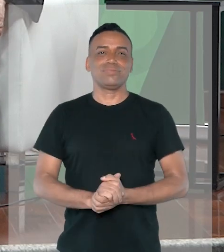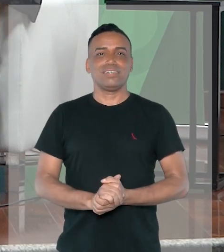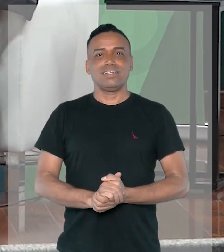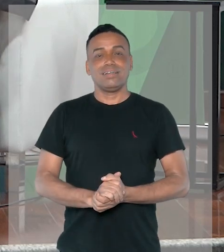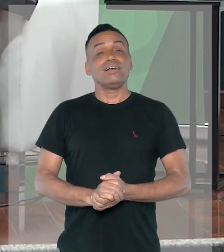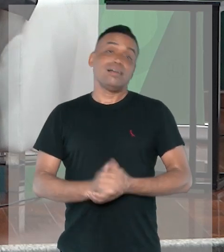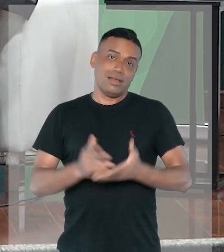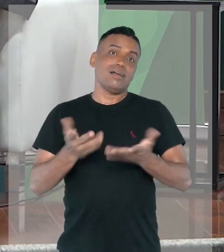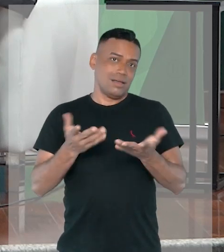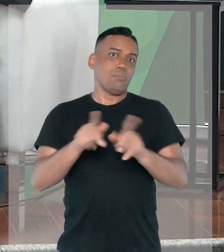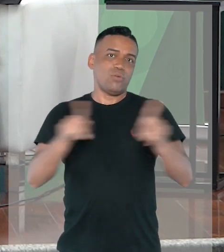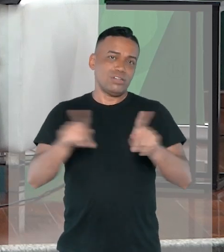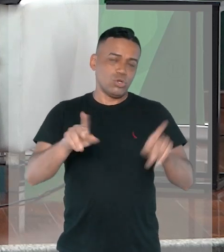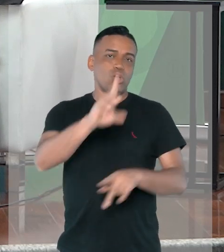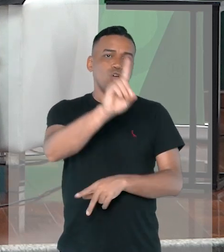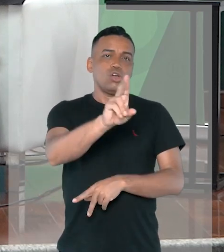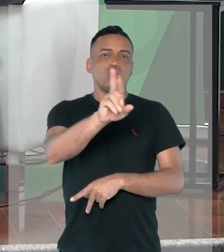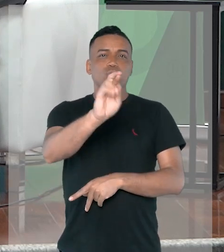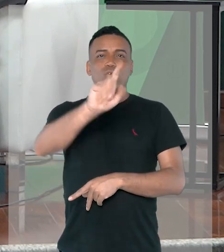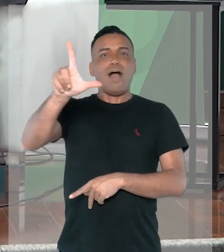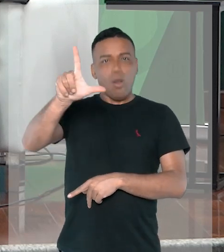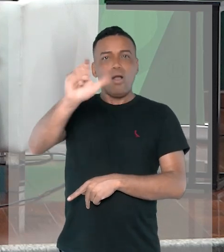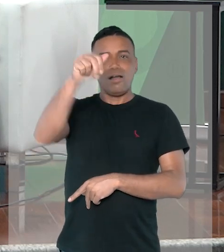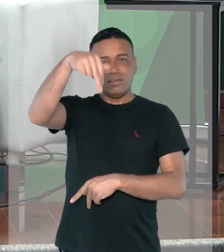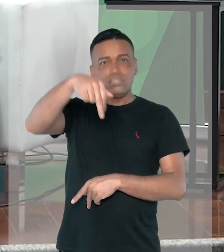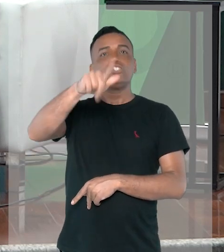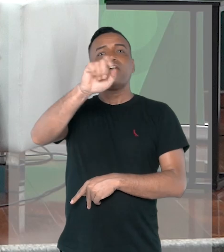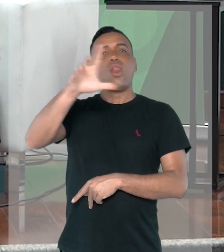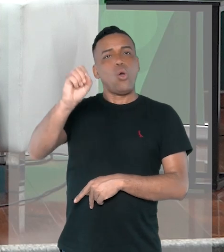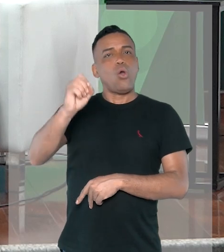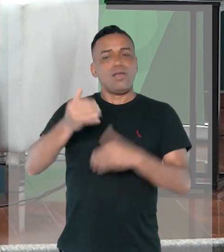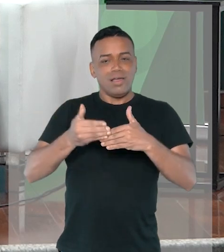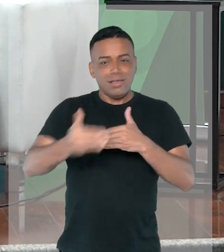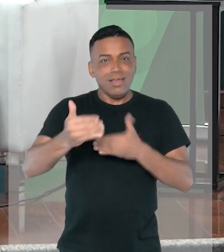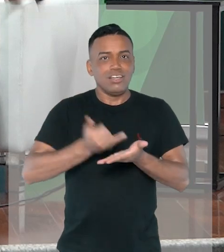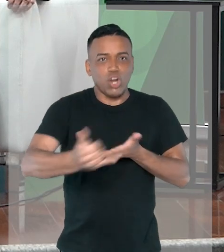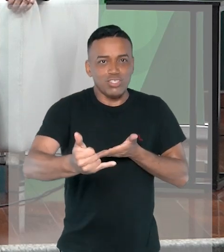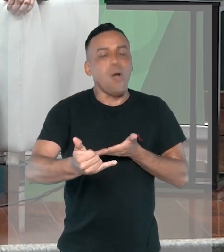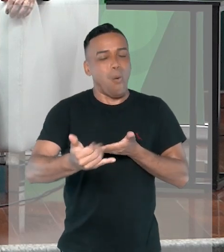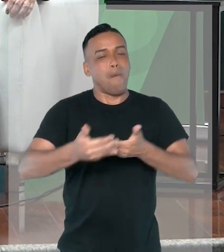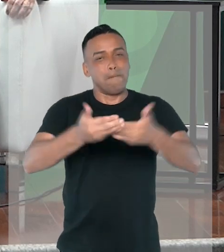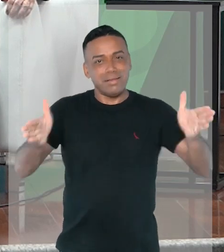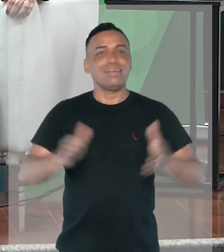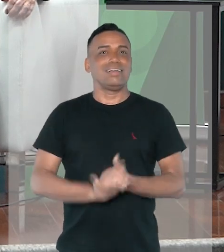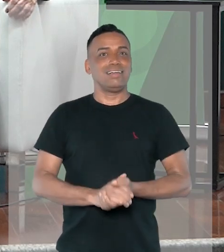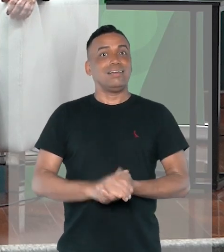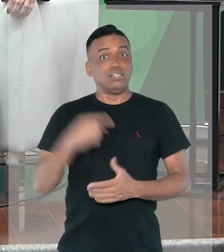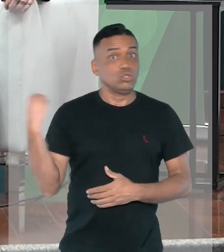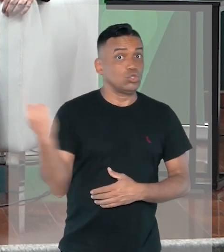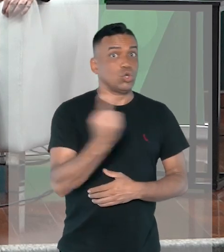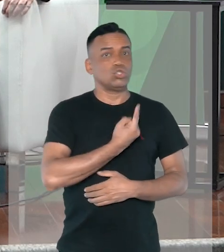Bom, o professor Durval Ângelo já facilitou muito aqui a introdução. A convidada é a escritora e